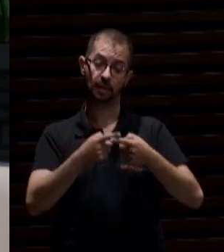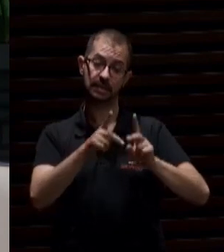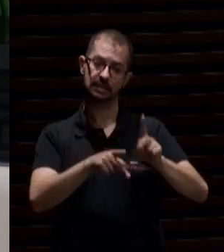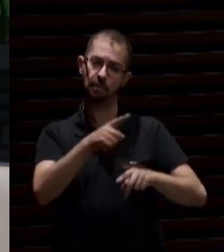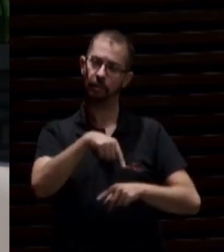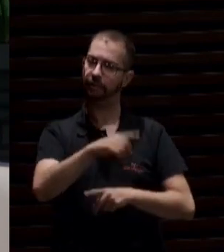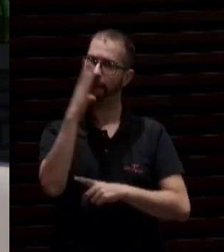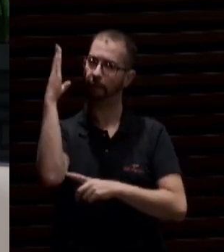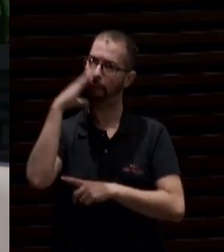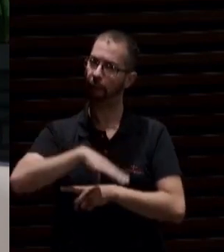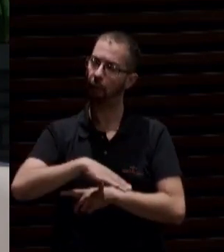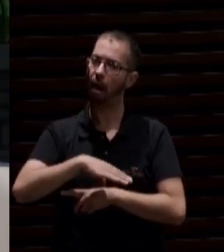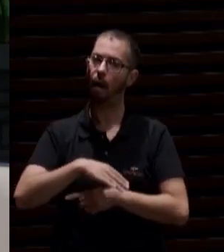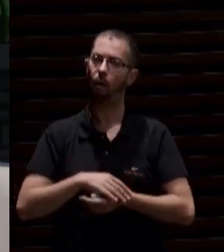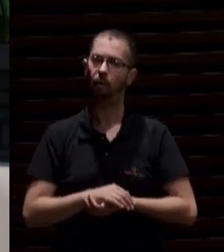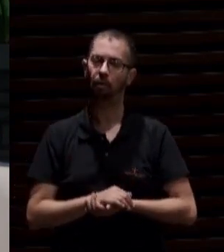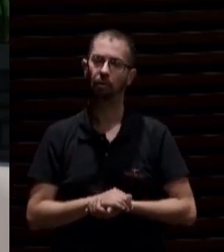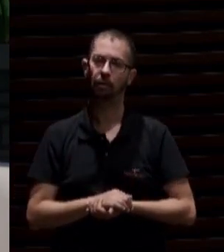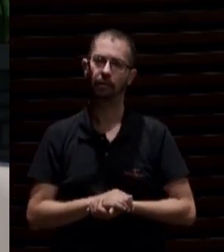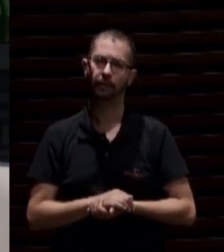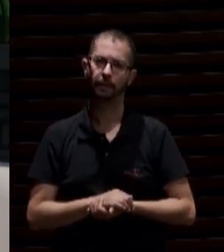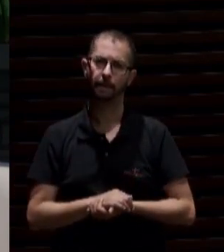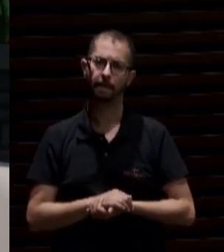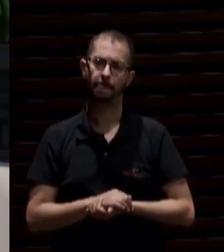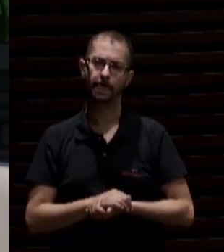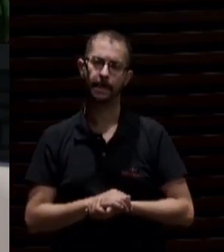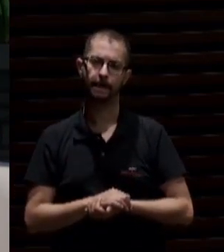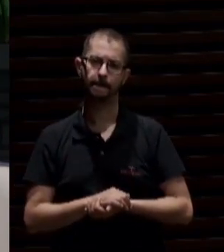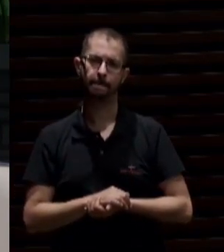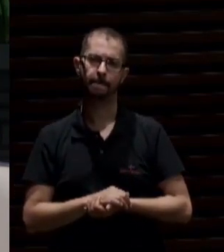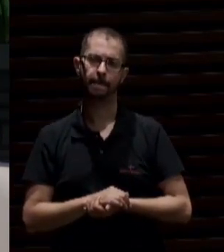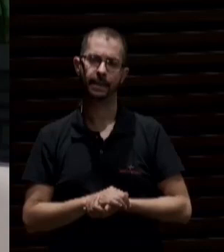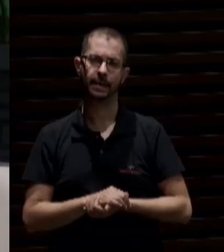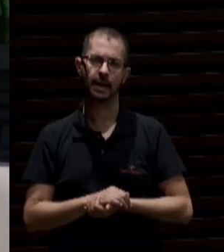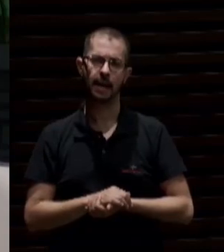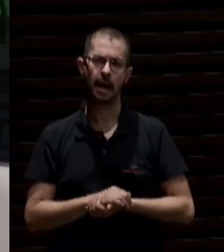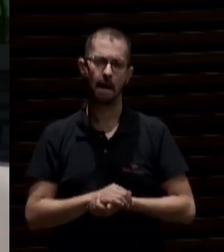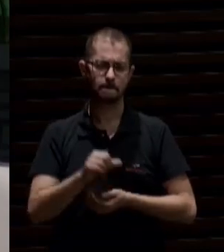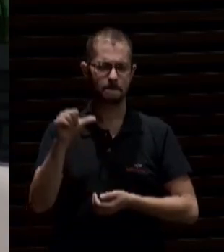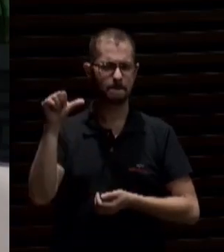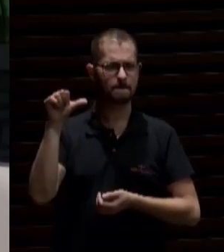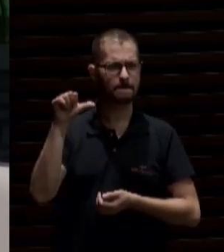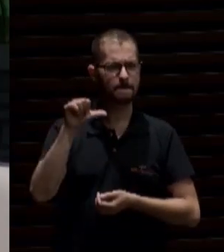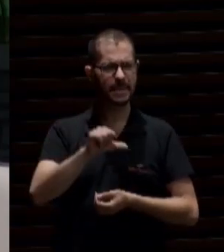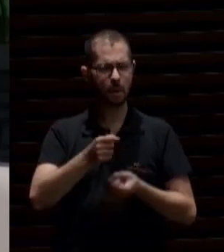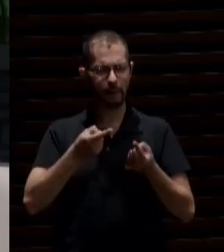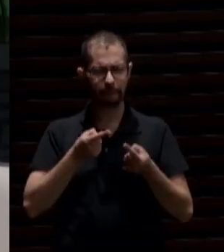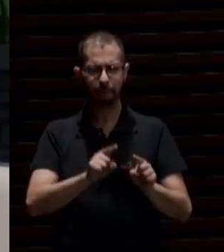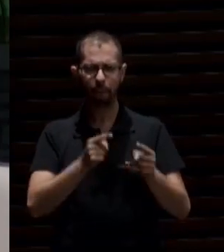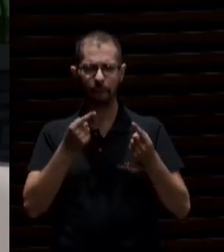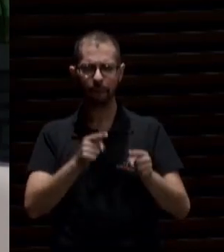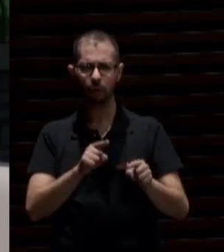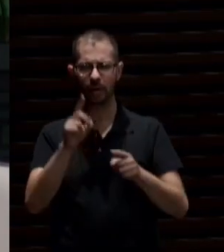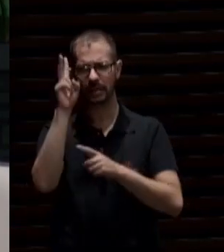muito ruins. Dando algumas informações para vocês, as piores torturas da história que nós conhecemos até